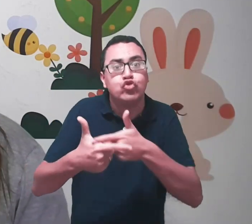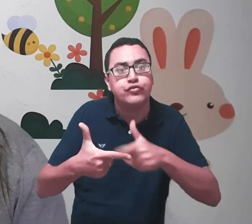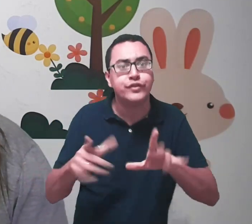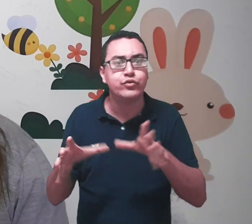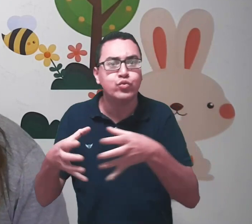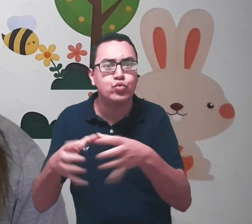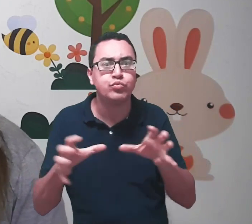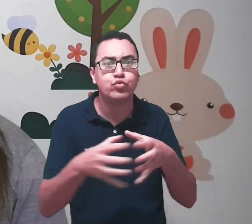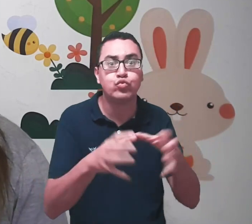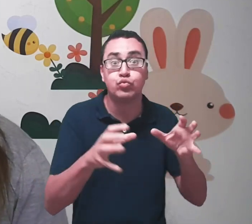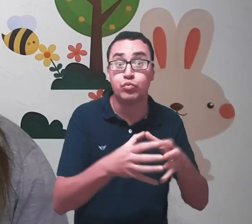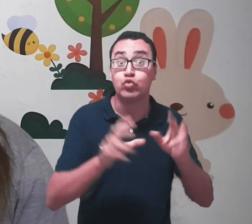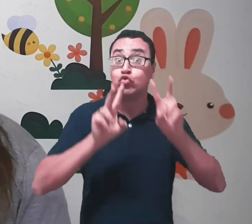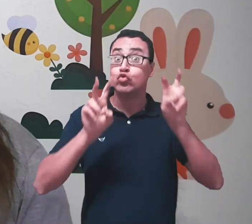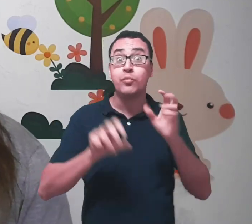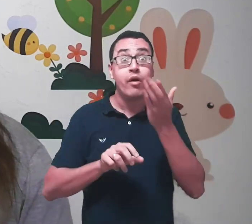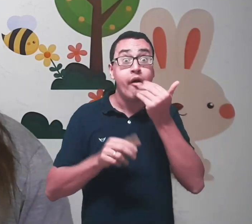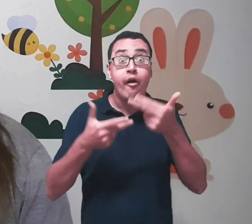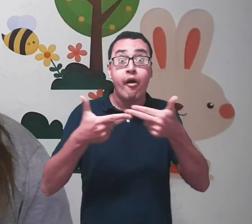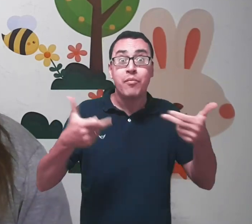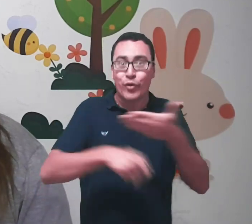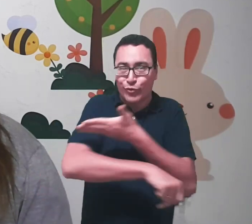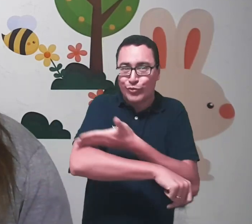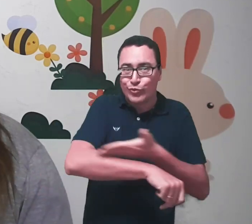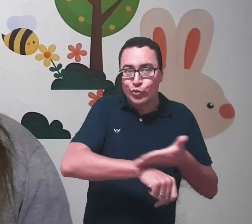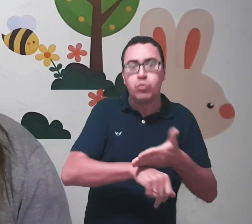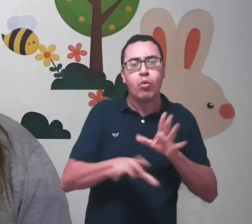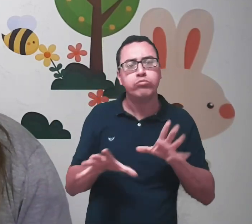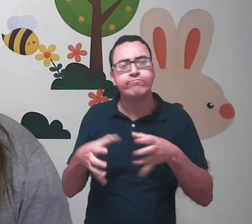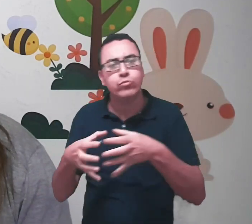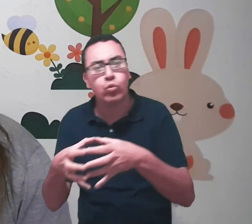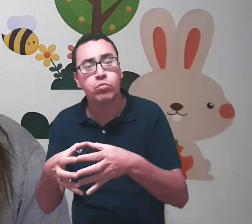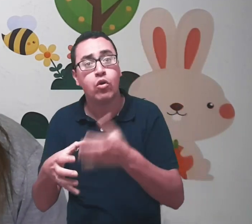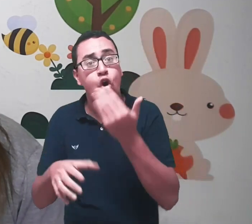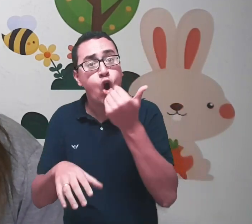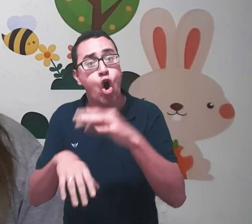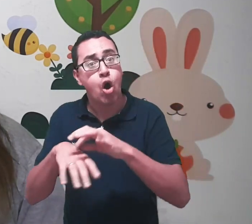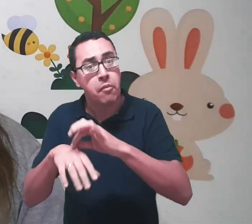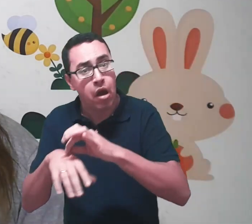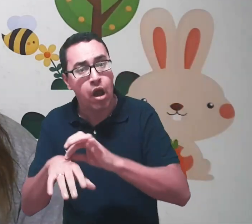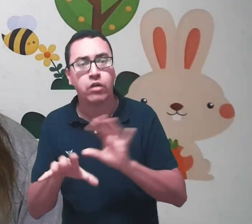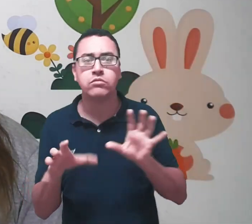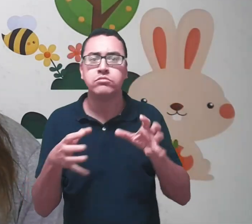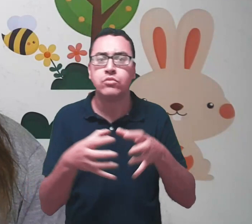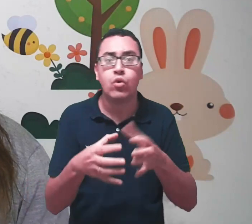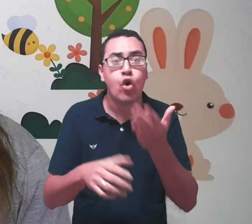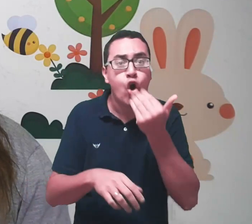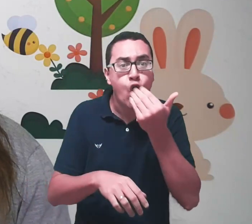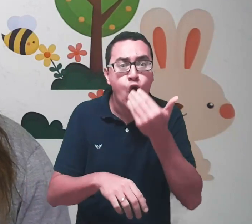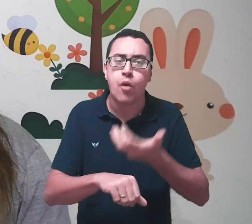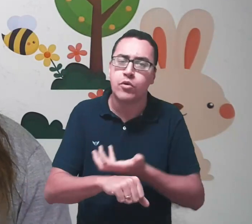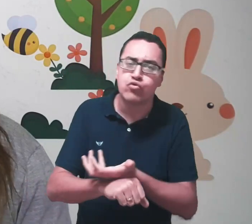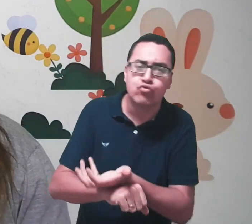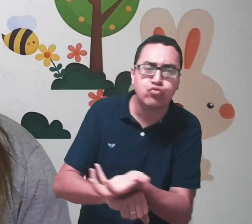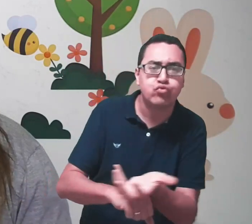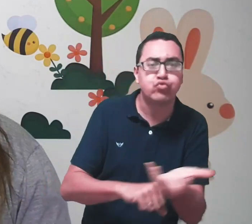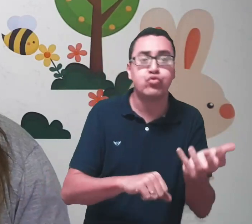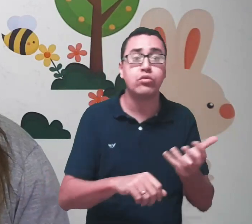quanto à alimentação, podendo ser carnívoros, herbívoros